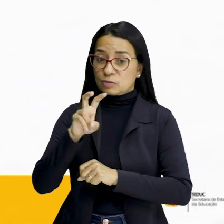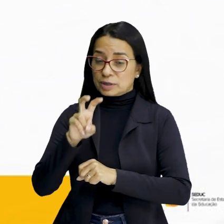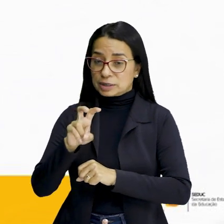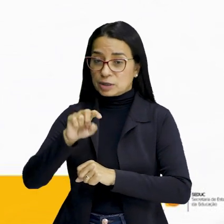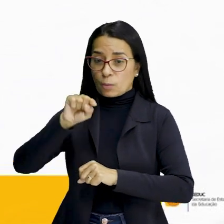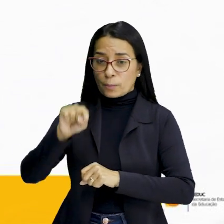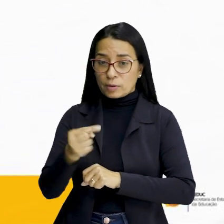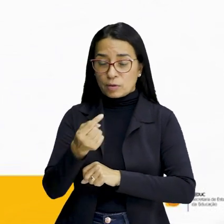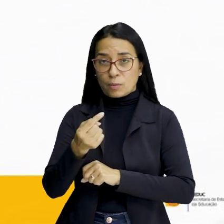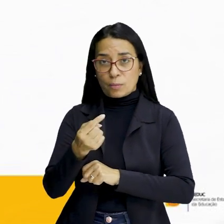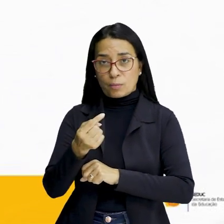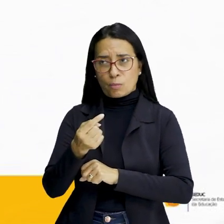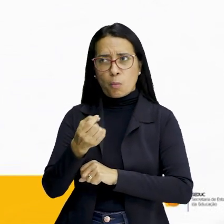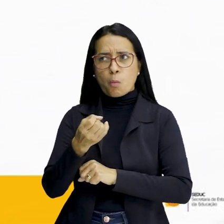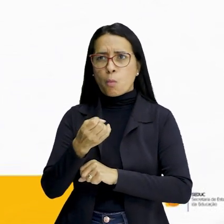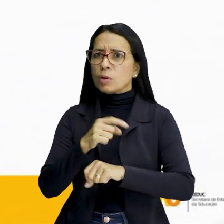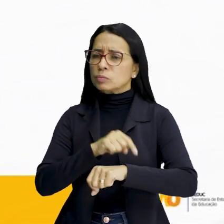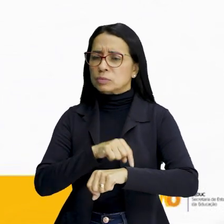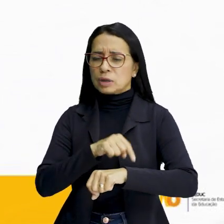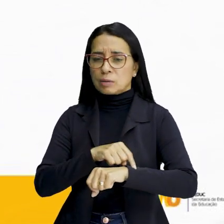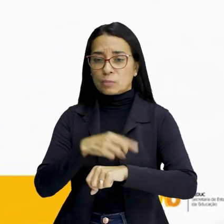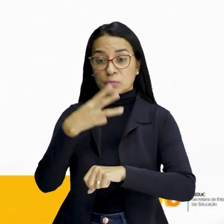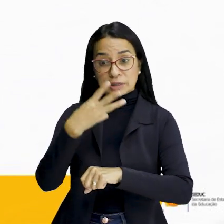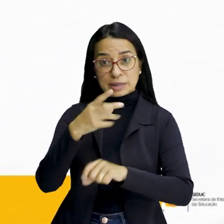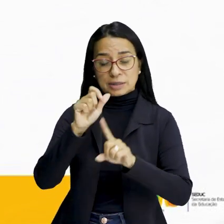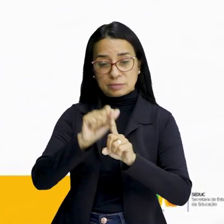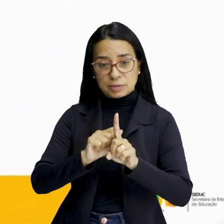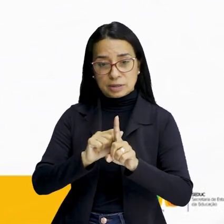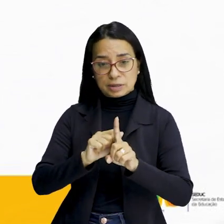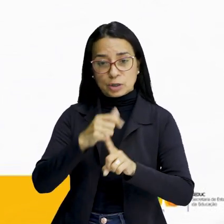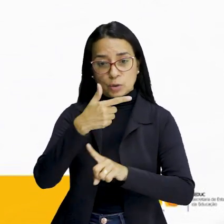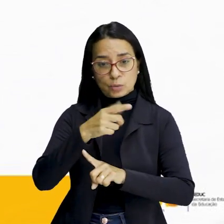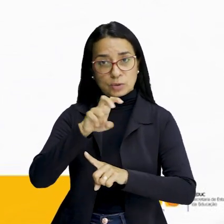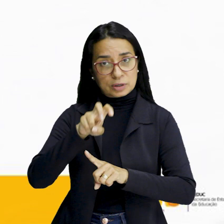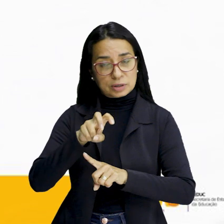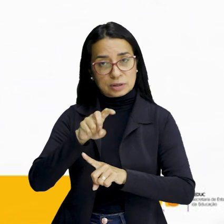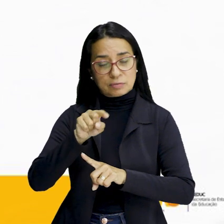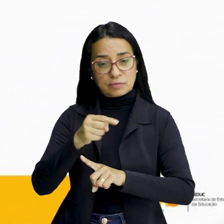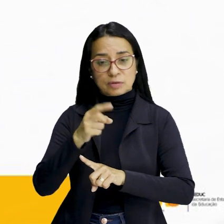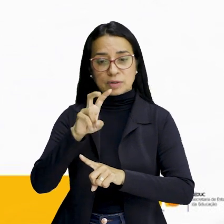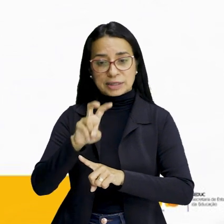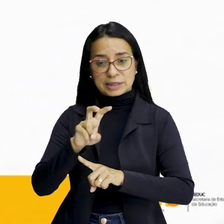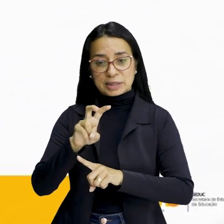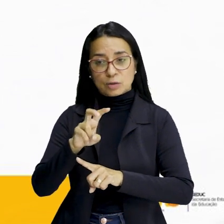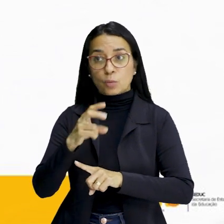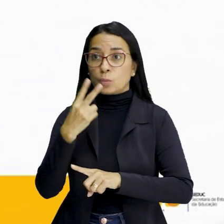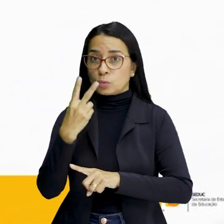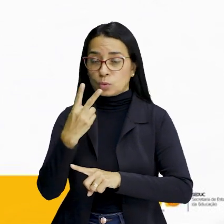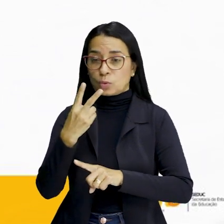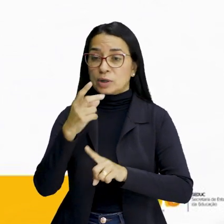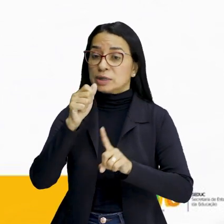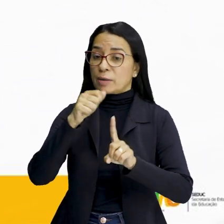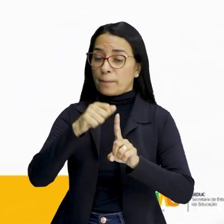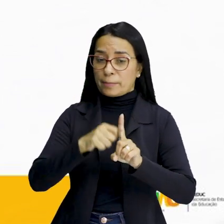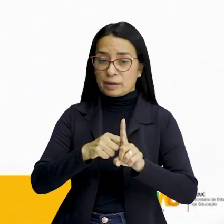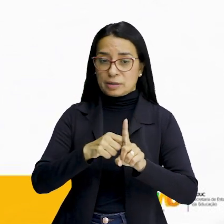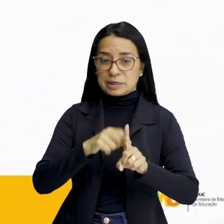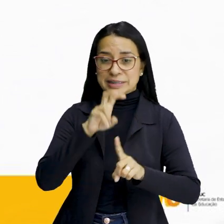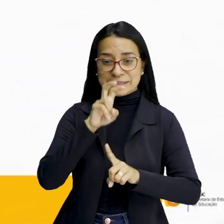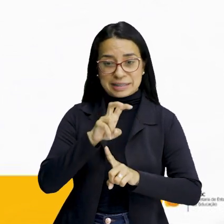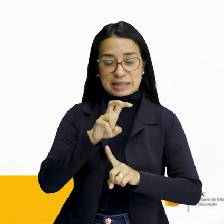3,5 milhões em três meses acontecesse faturamento 2,5 em dois meses